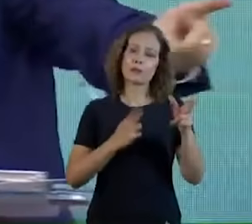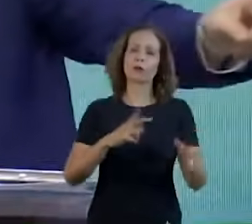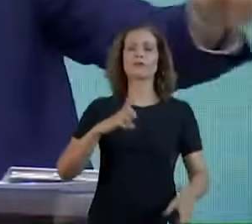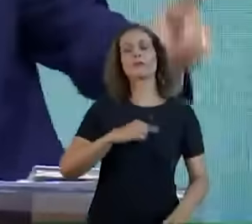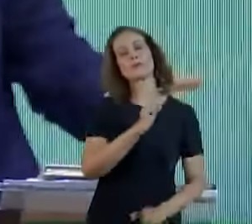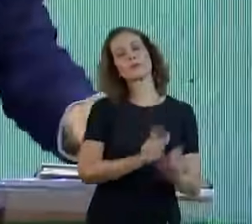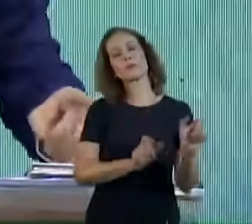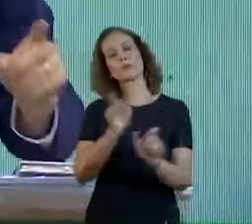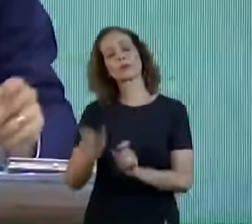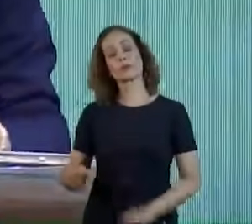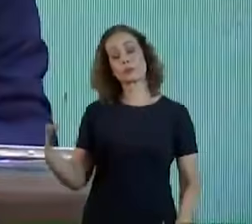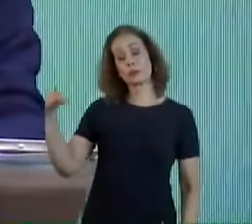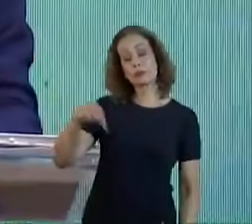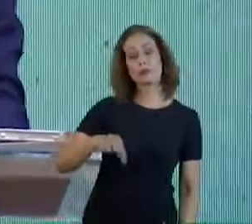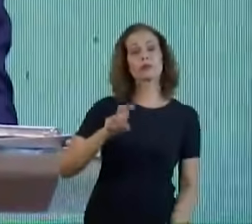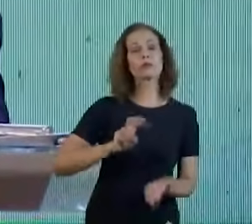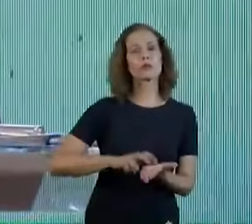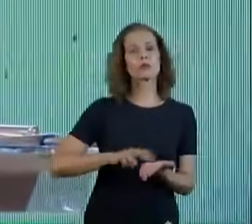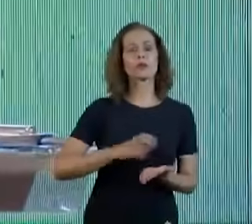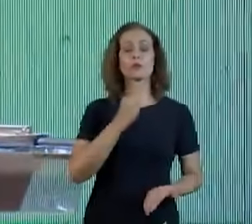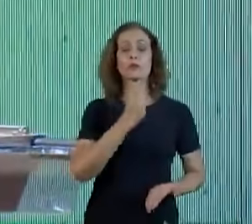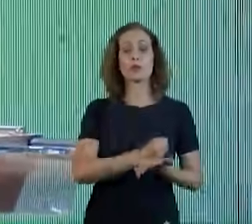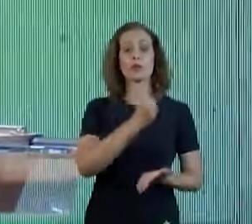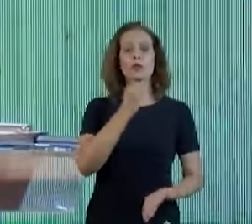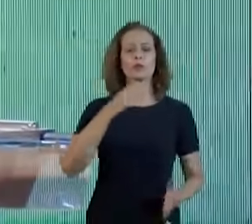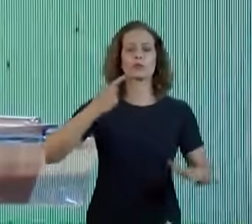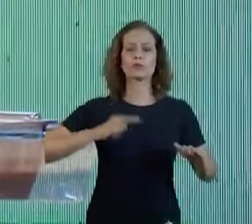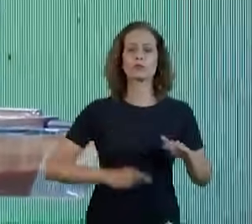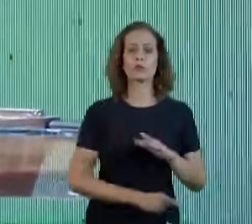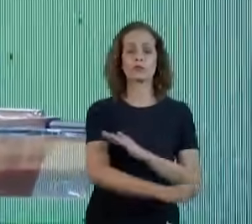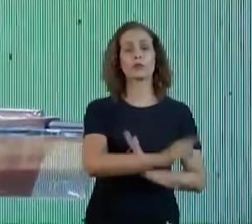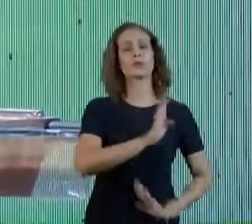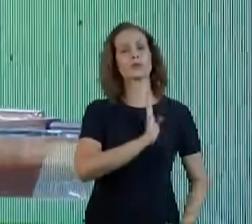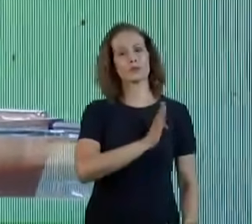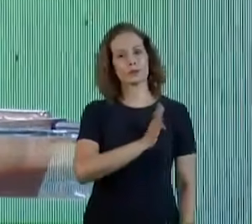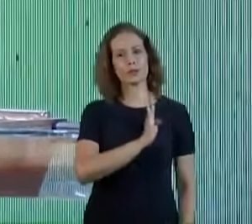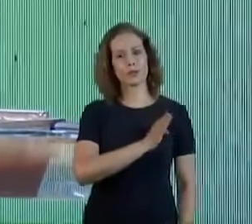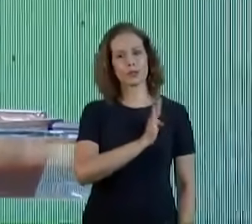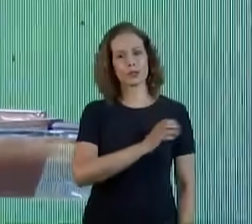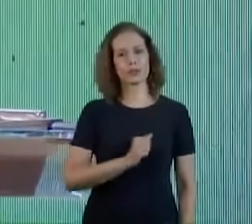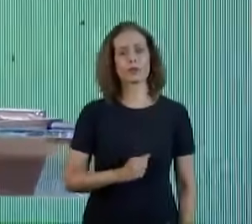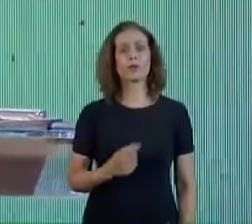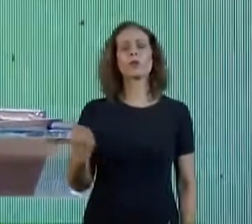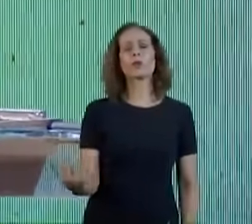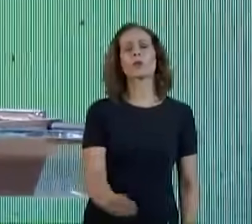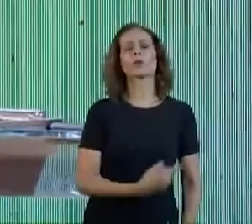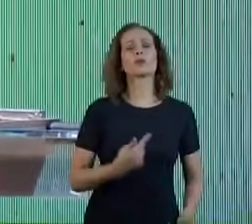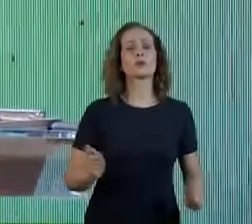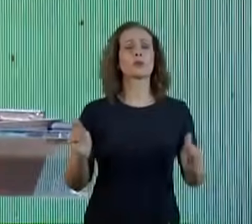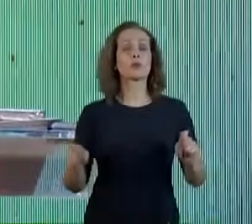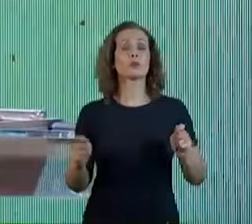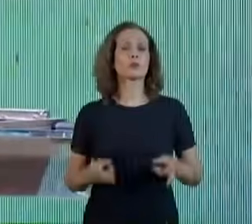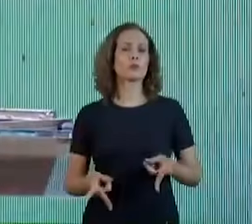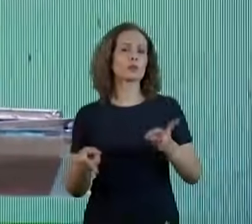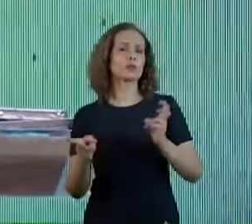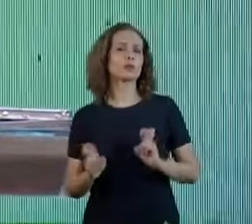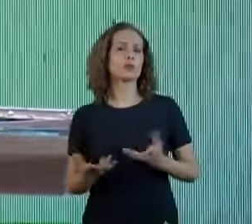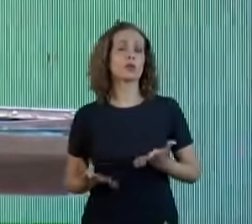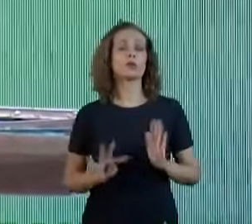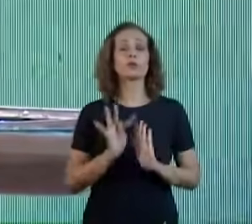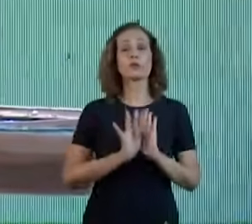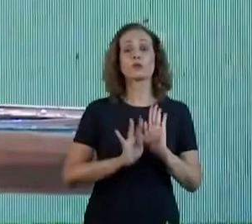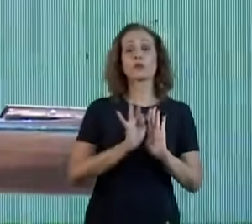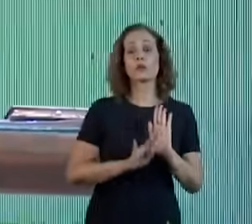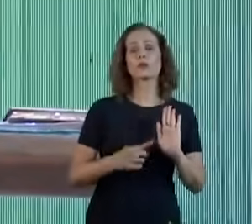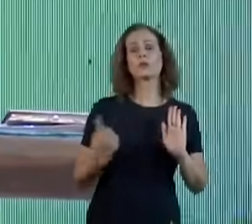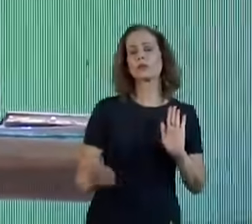manhã com marcas profundas no seu coração. Nós podemos ver isso no próprio texto que